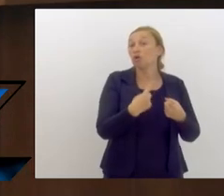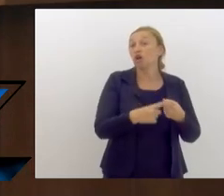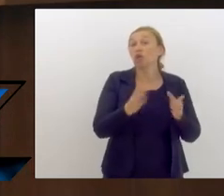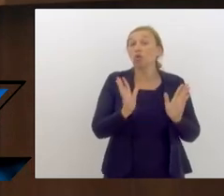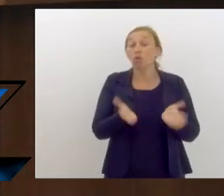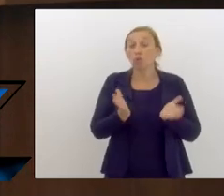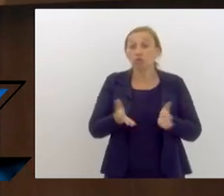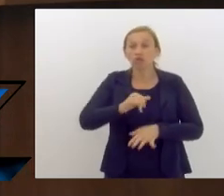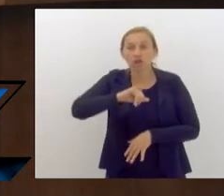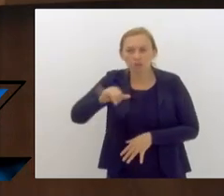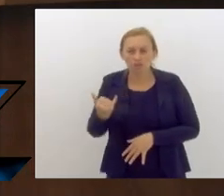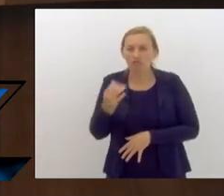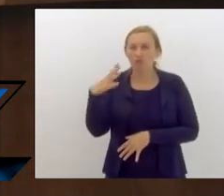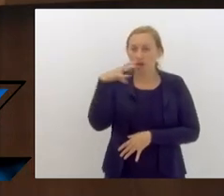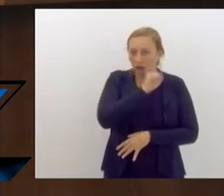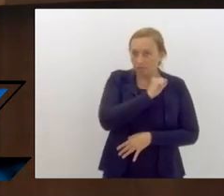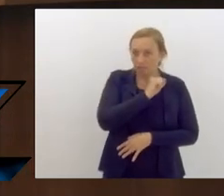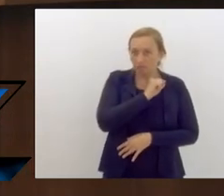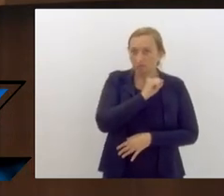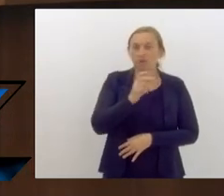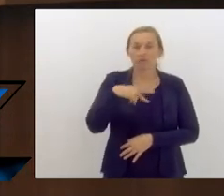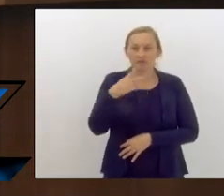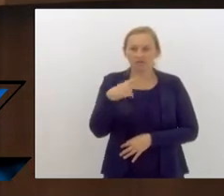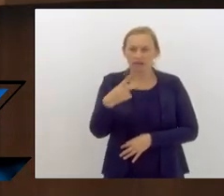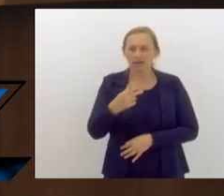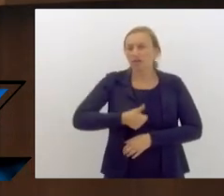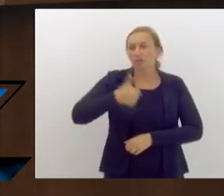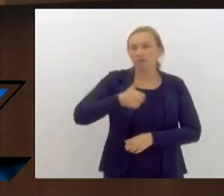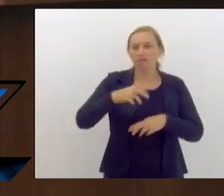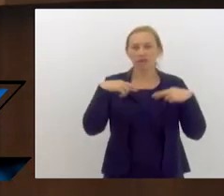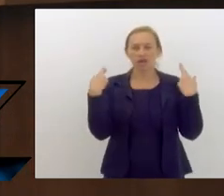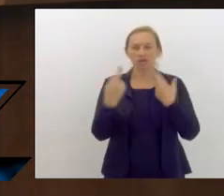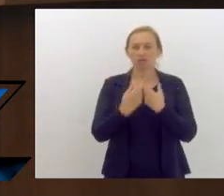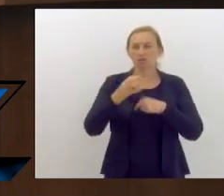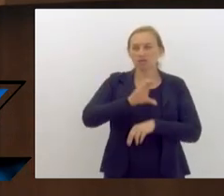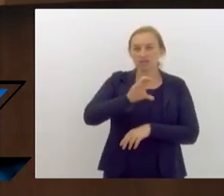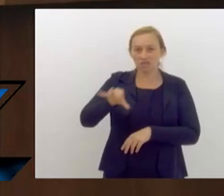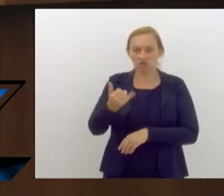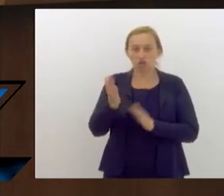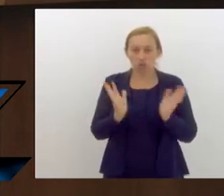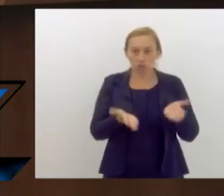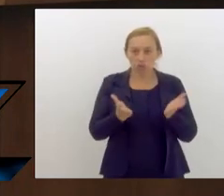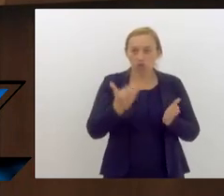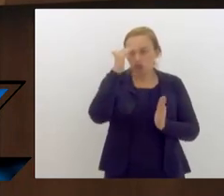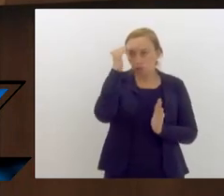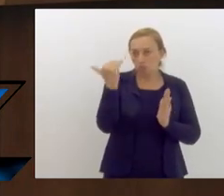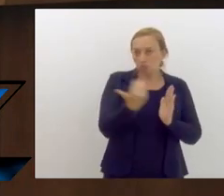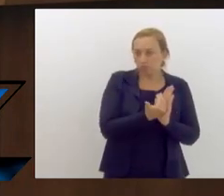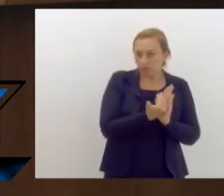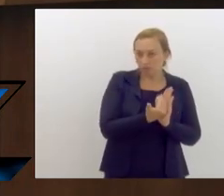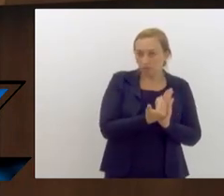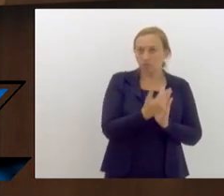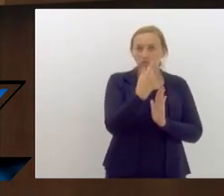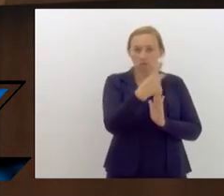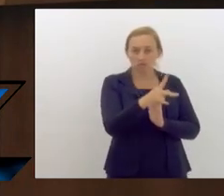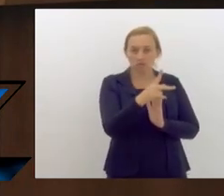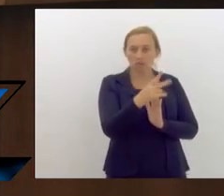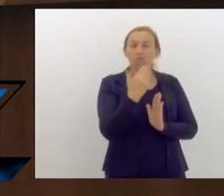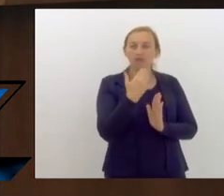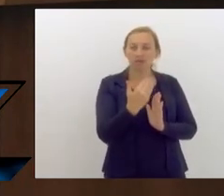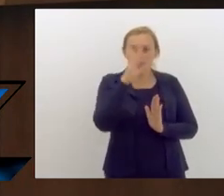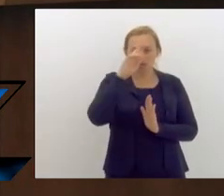aproveita aqui de forma muito rápida para dizer que fizemos a primeira audiência na ccj E cumprimos ali a determinação de vossa excelência Presidente